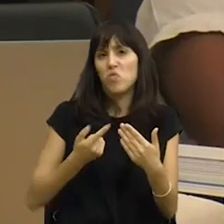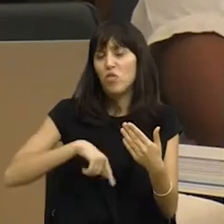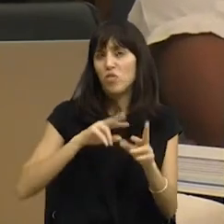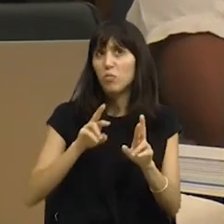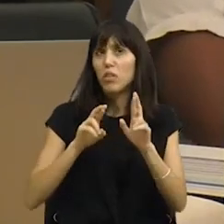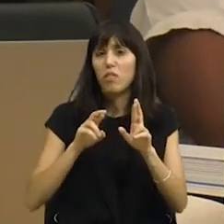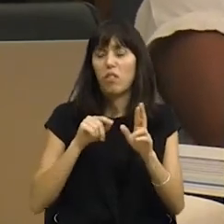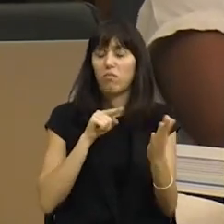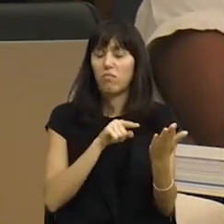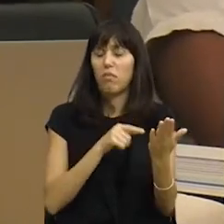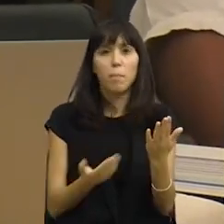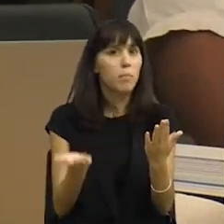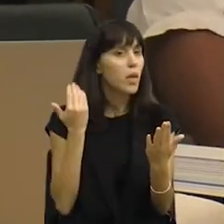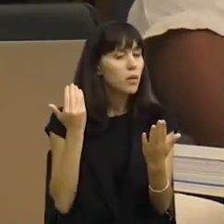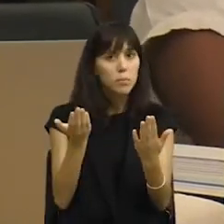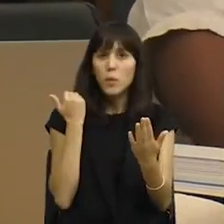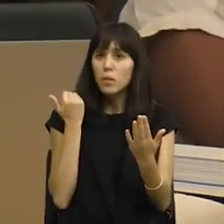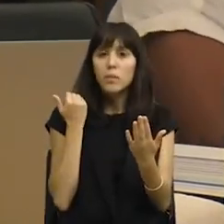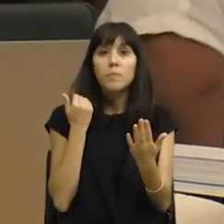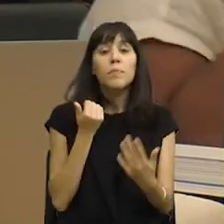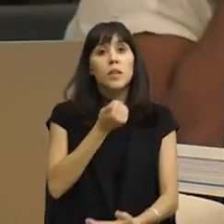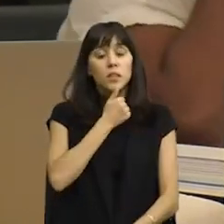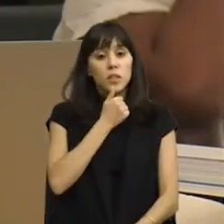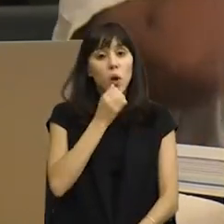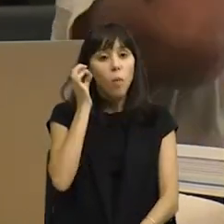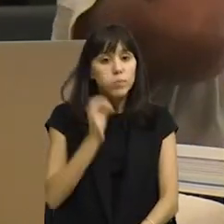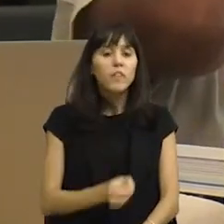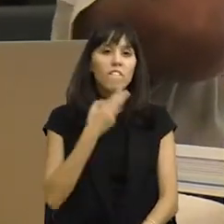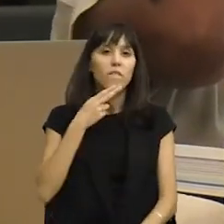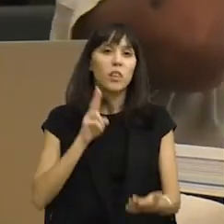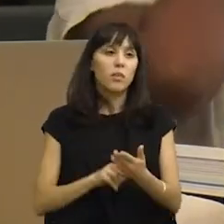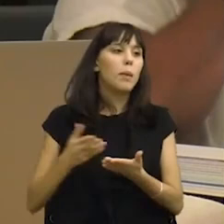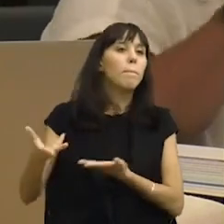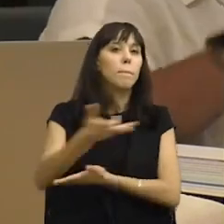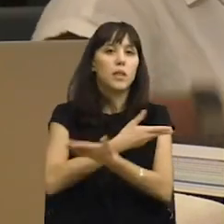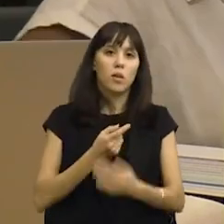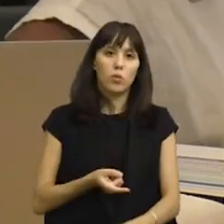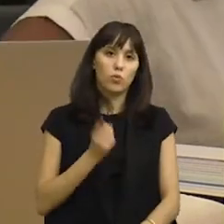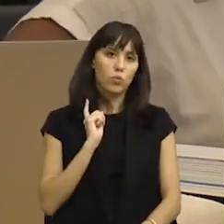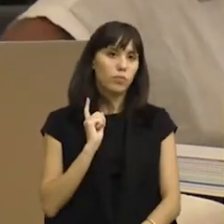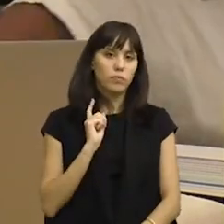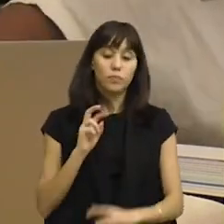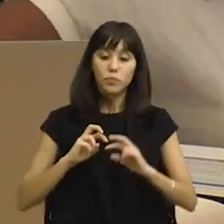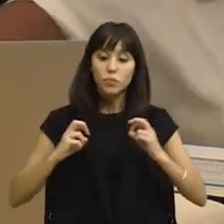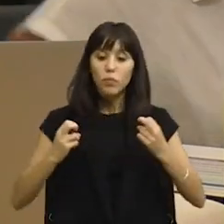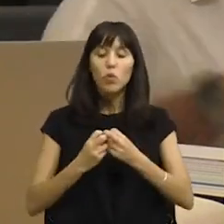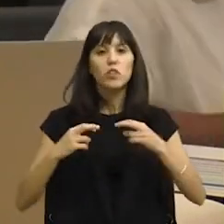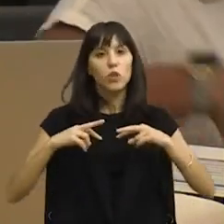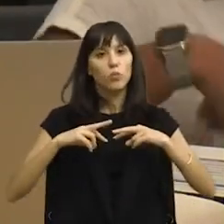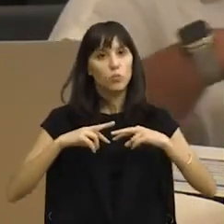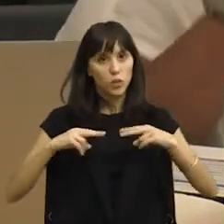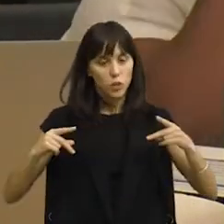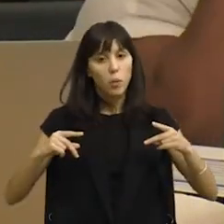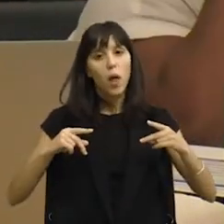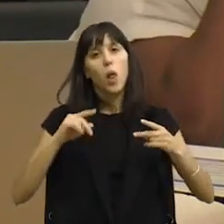expectativas. Nós não consideramos que a decisão tenha sido uma decisão verdadeiramente partilhada. O Conselho Municipal foi